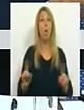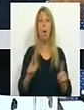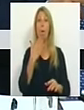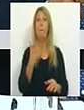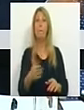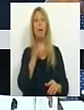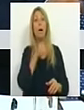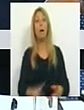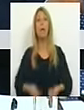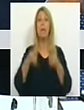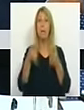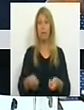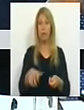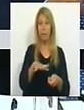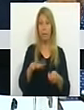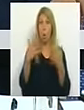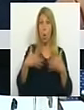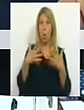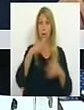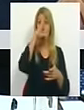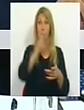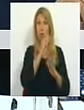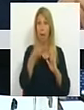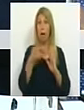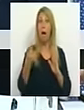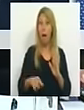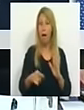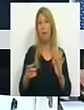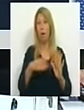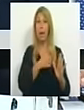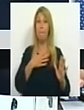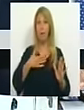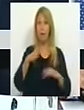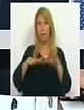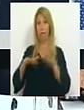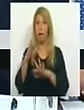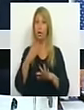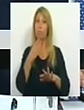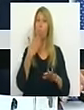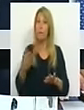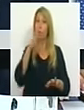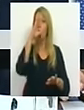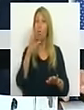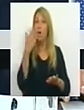de investimento no âmbito deste Orçamento de Estado, feitos ao Governo por estas empresas, se houve e